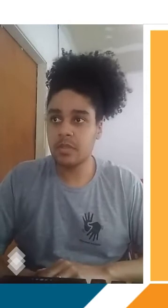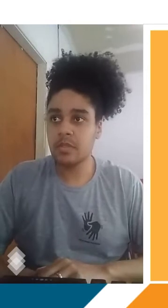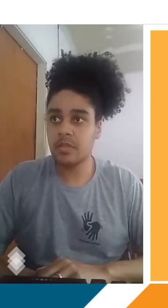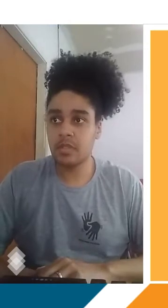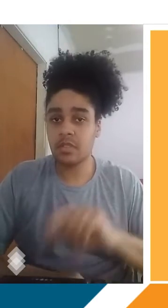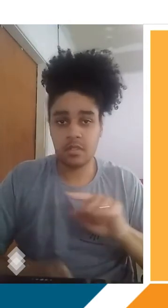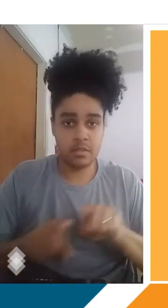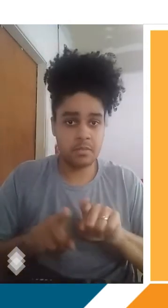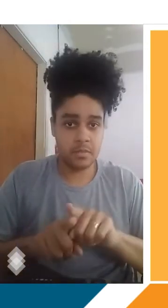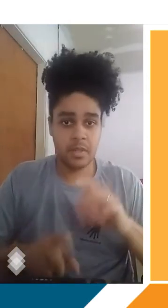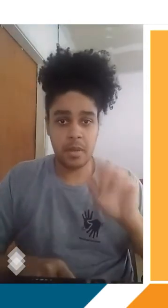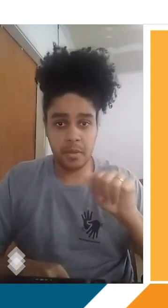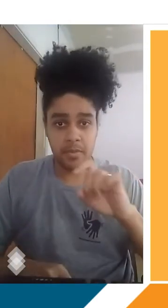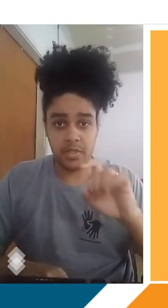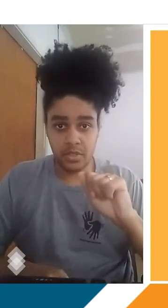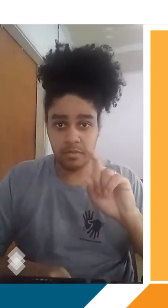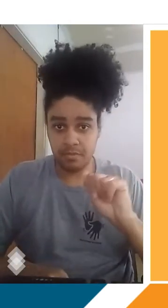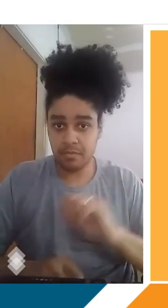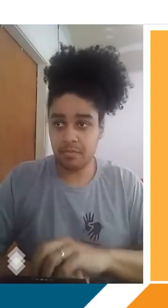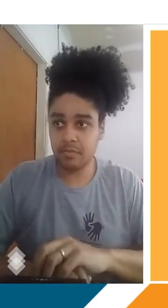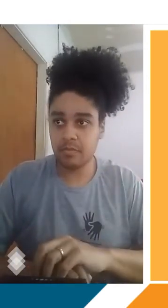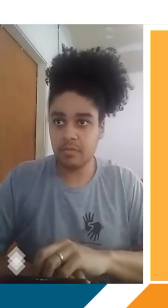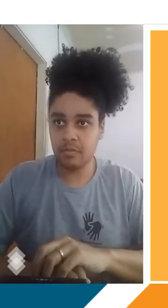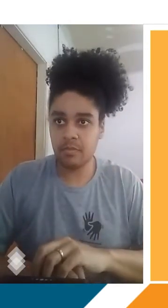Serrana, Costa Verde, Baixadas Litorâneas e Médio